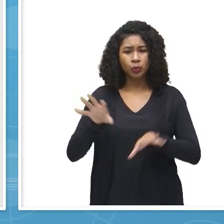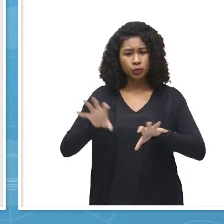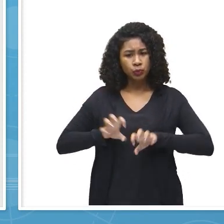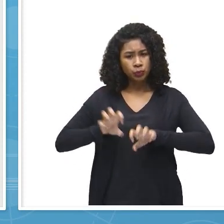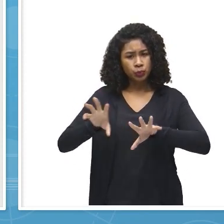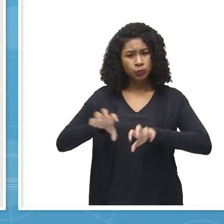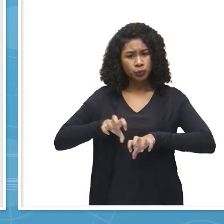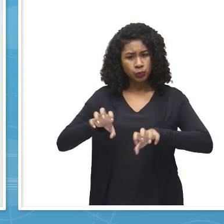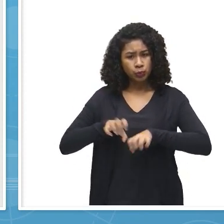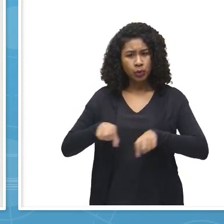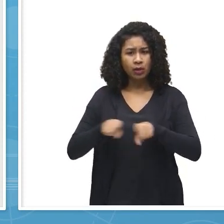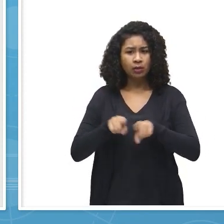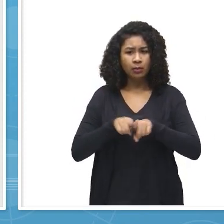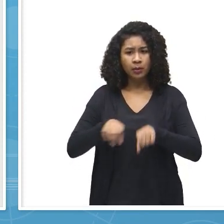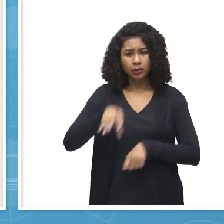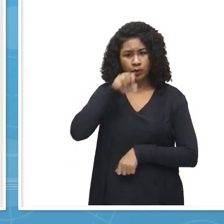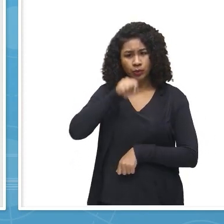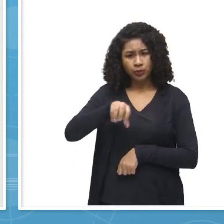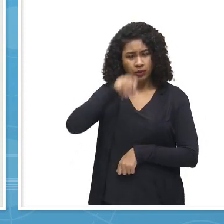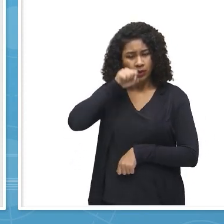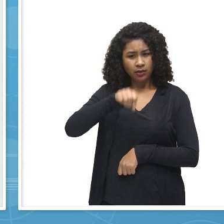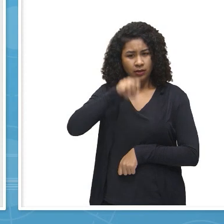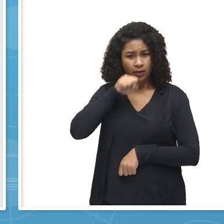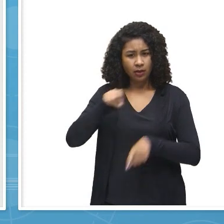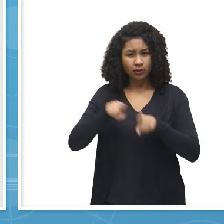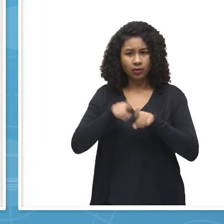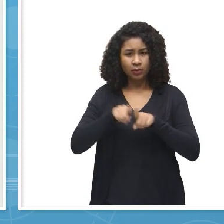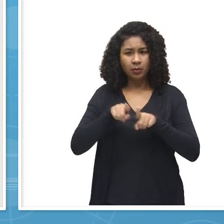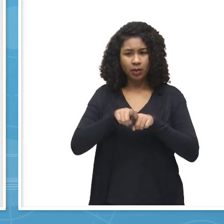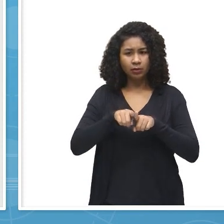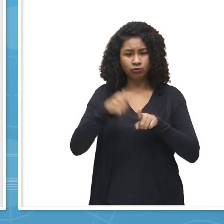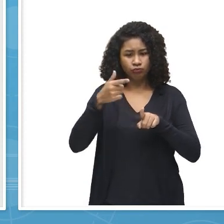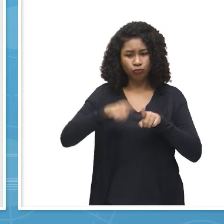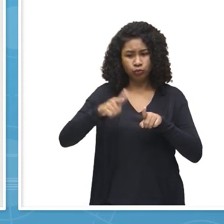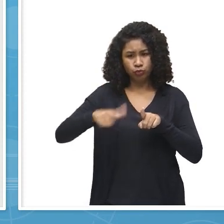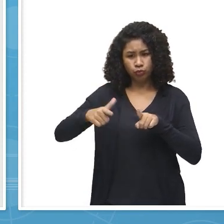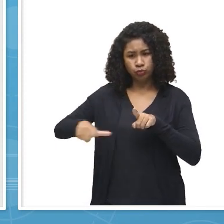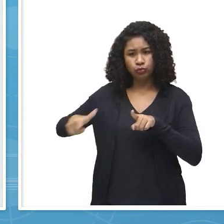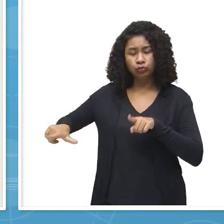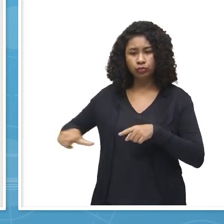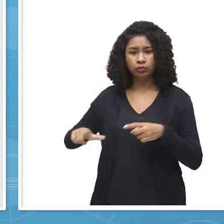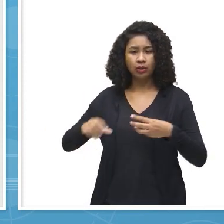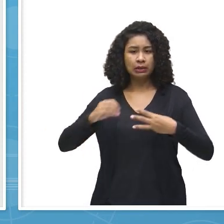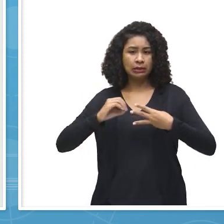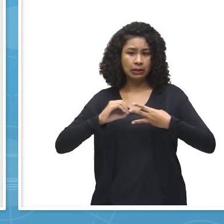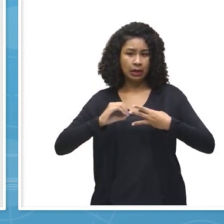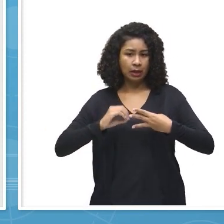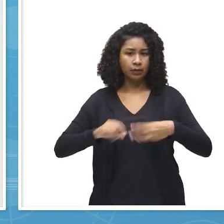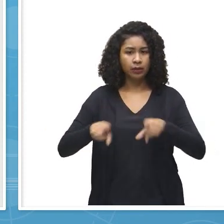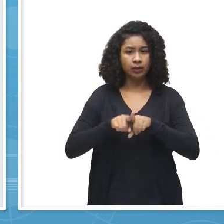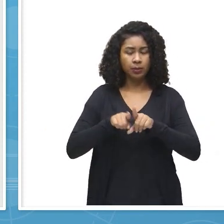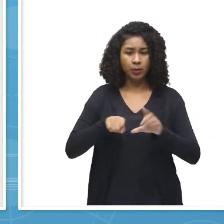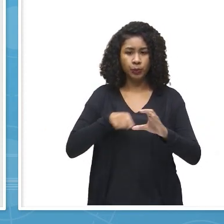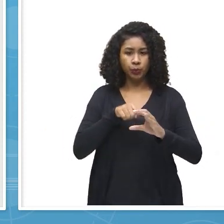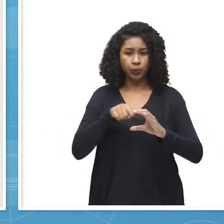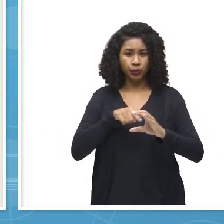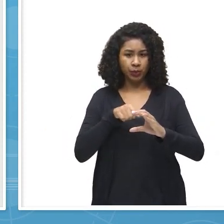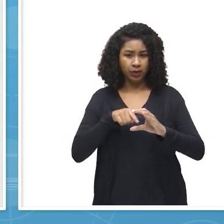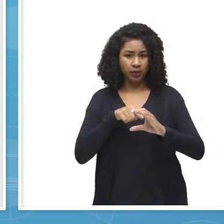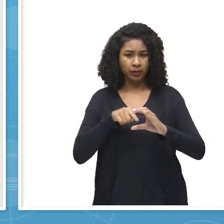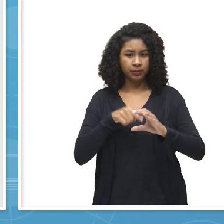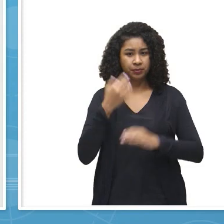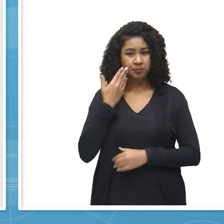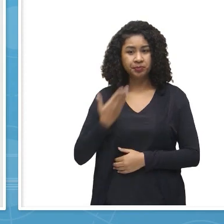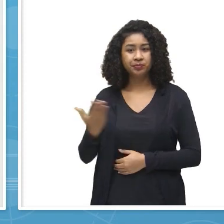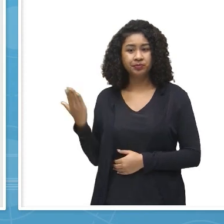aí na multiplicação das células, tá? Aqui a gente tem o núcleo, ok?